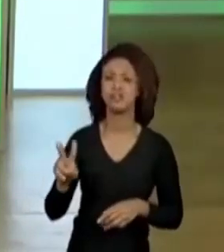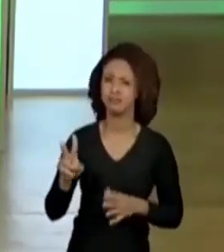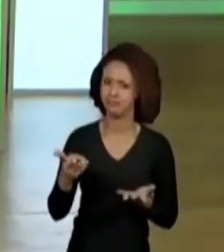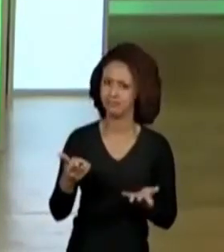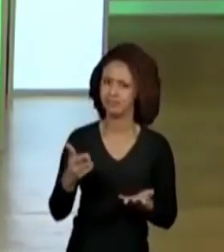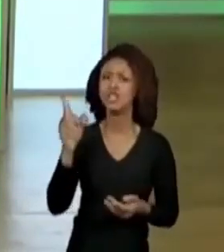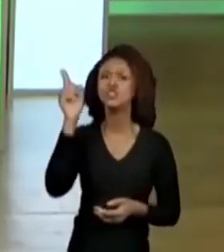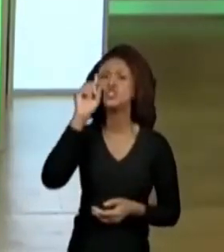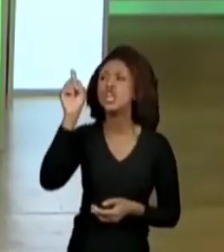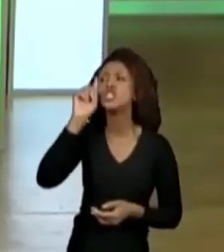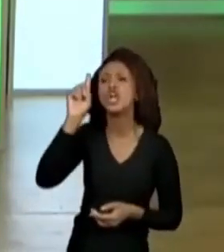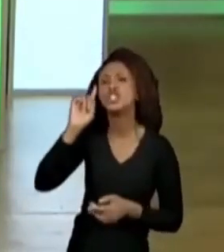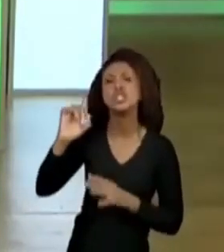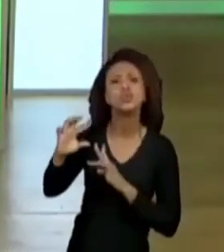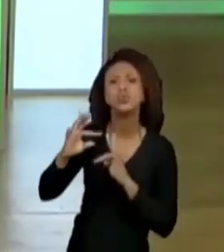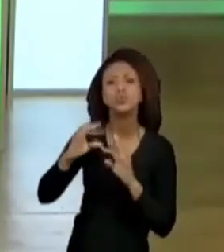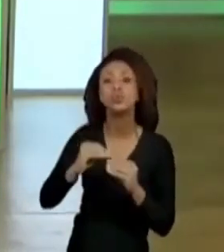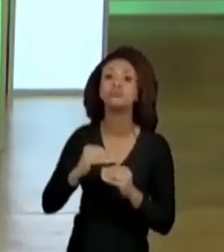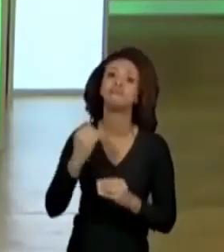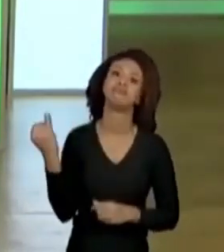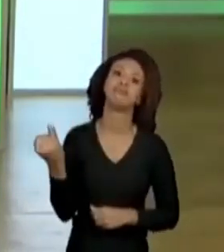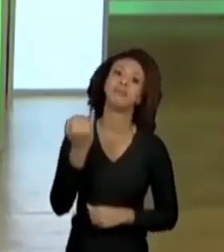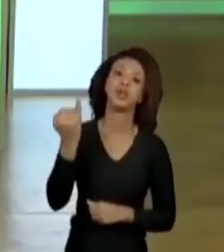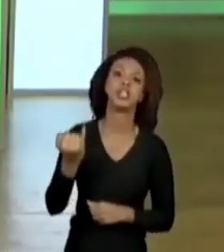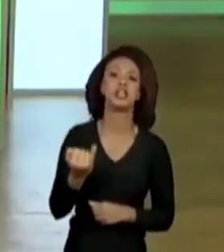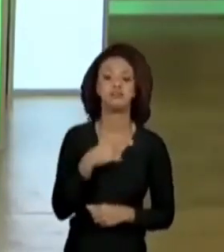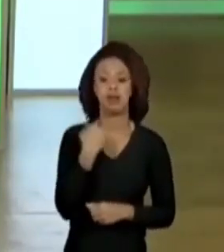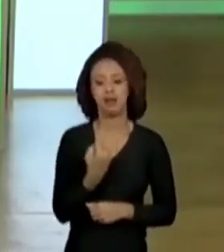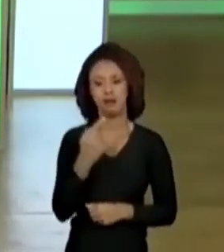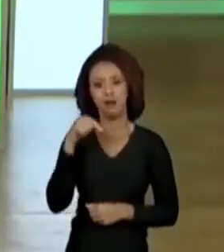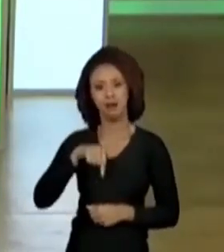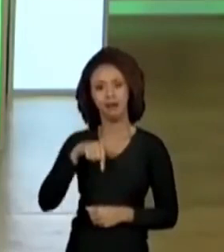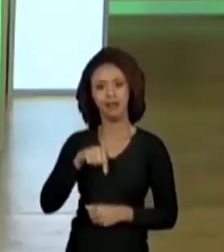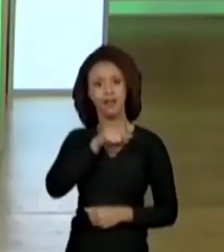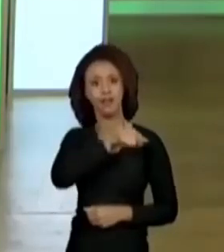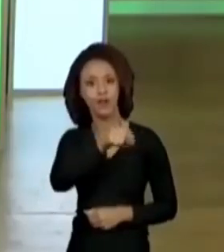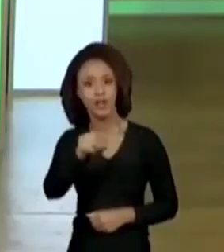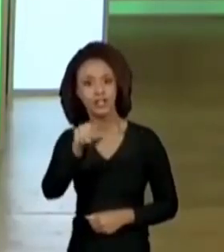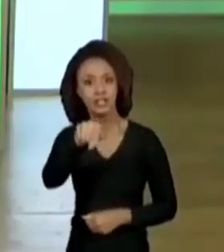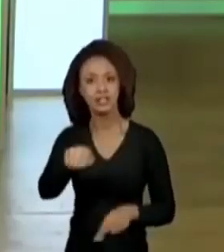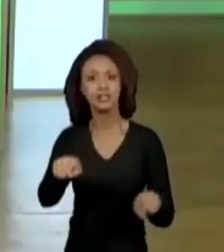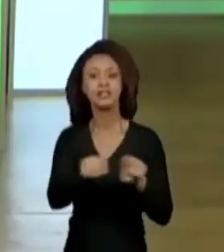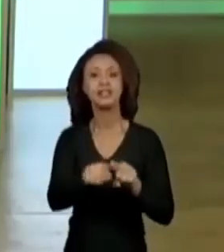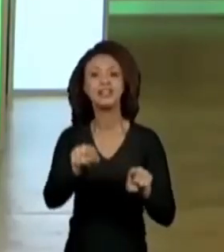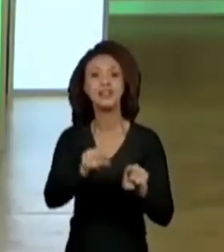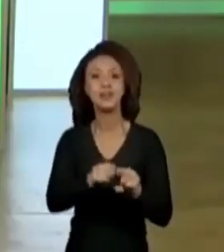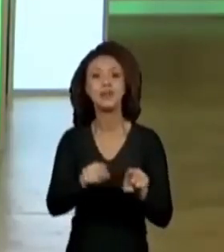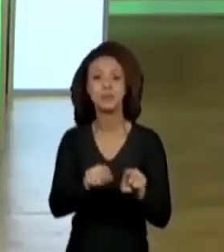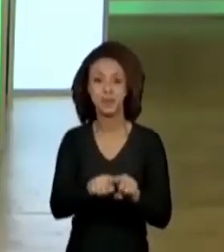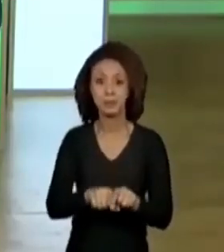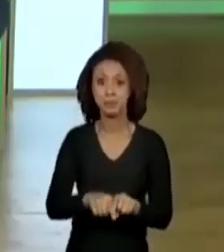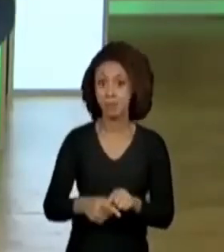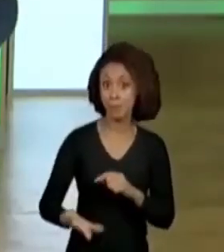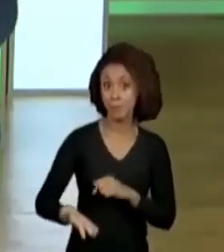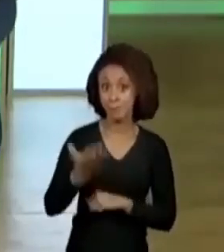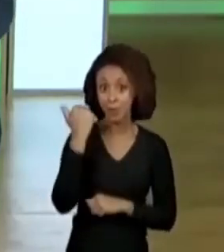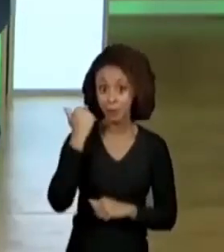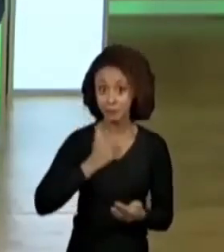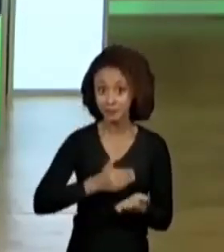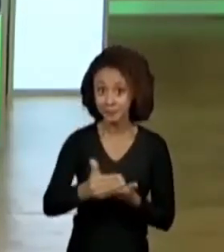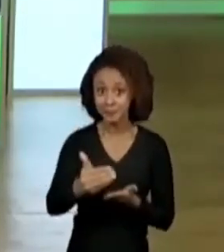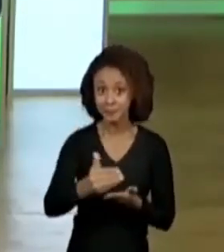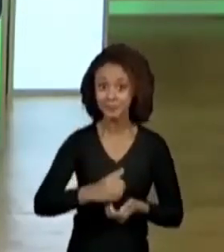não é verdade? O importante é que a gente está aqui, vocês estão aí e a gente continua podendo desenvolver o nosso trabalho. Bora lá?